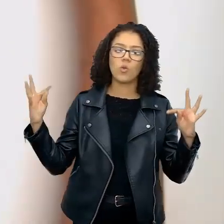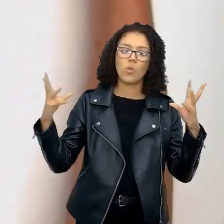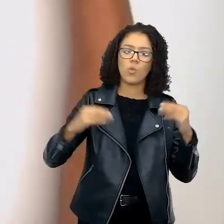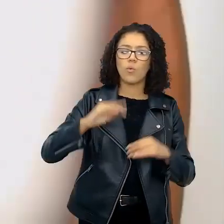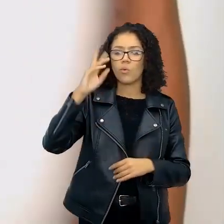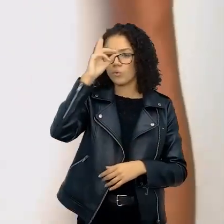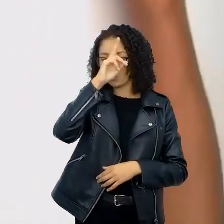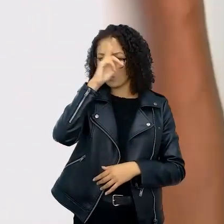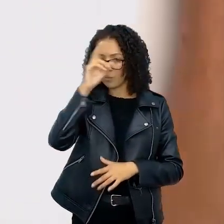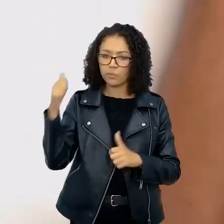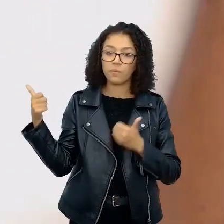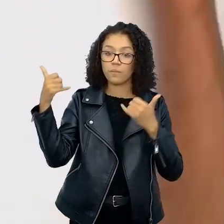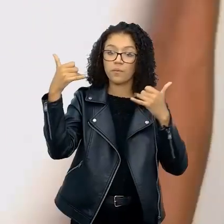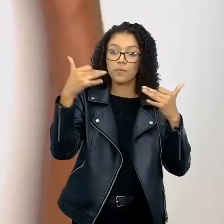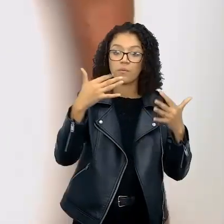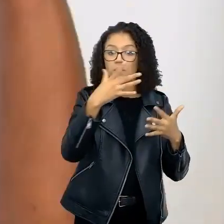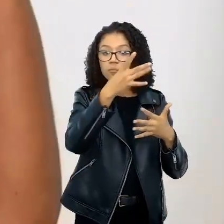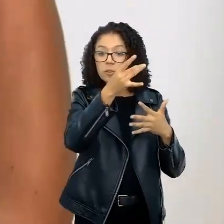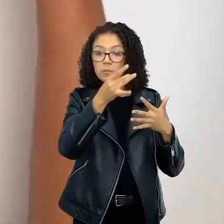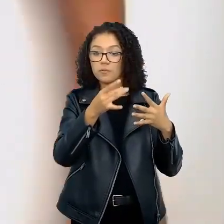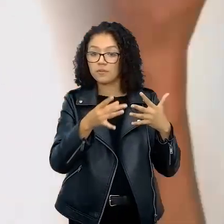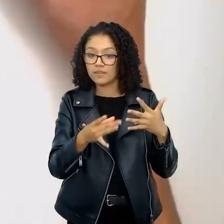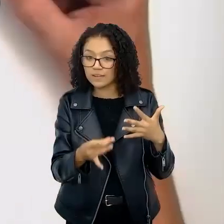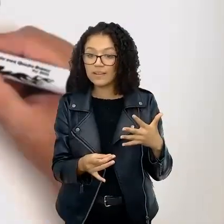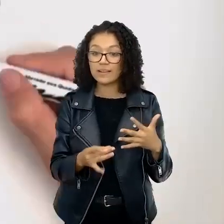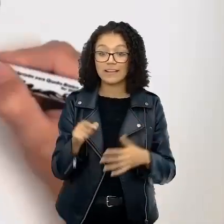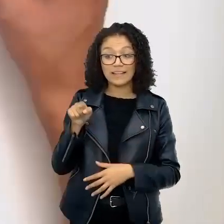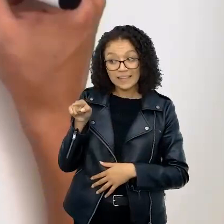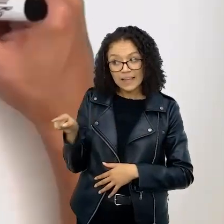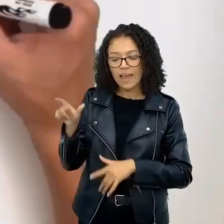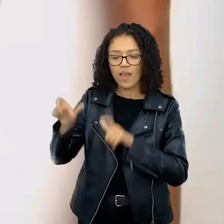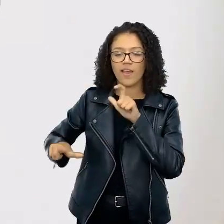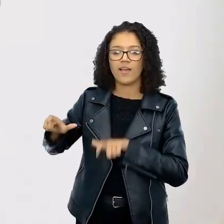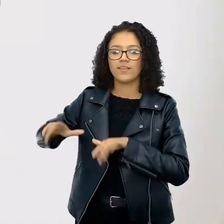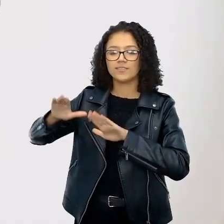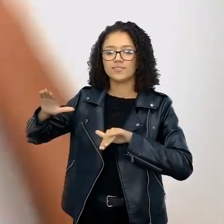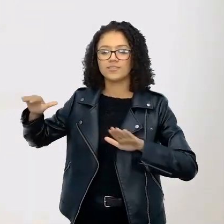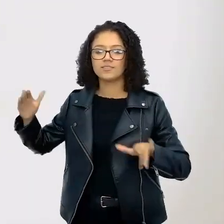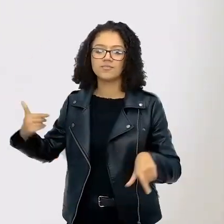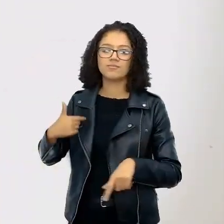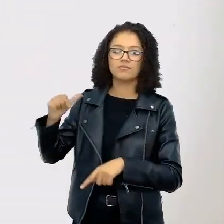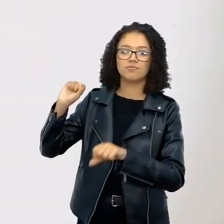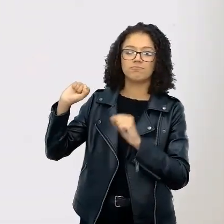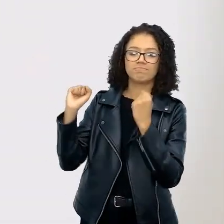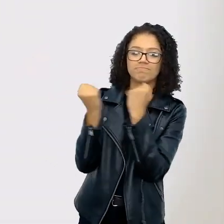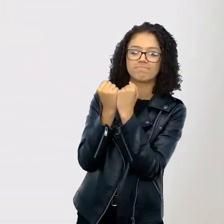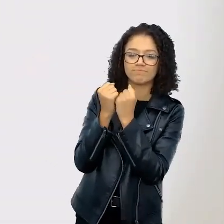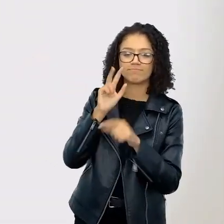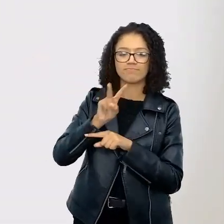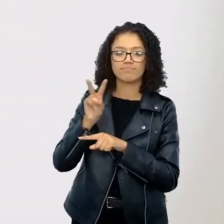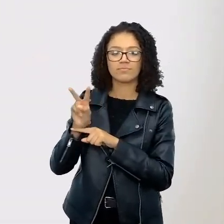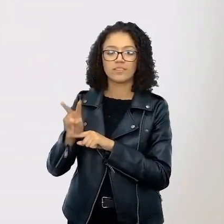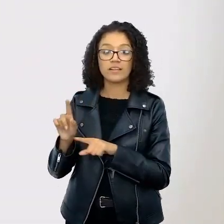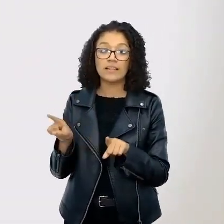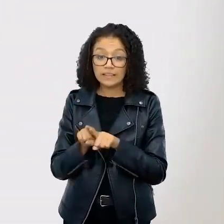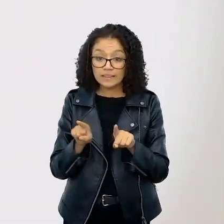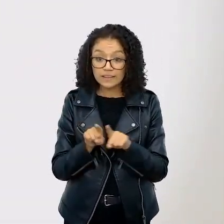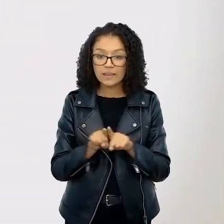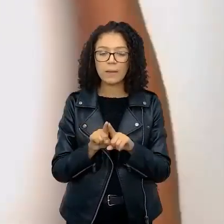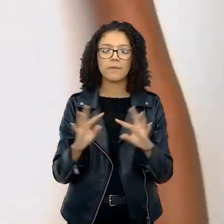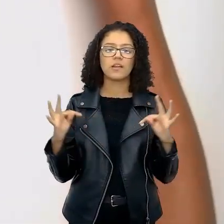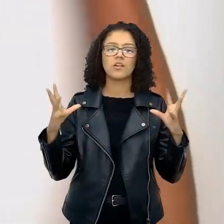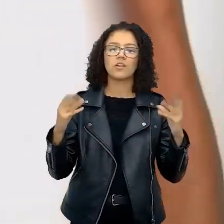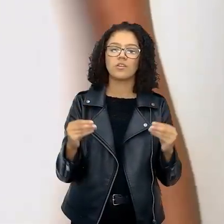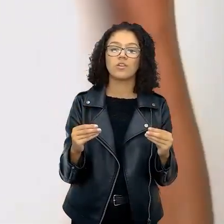e informações sobre os casos atendidos para que estes sejam otimizados em uma rede externa ao ambiente escolar. Além dessas ações,